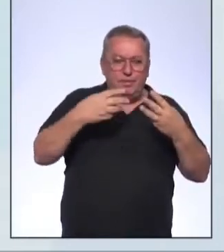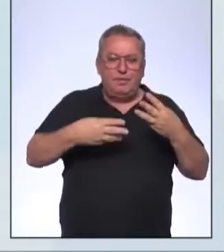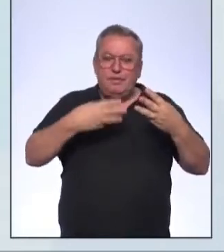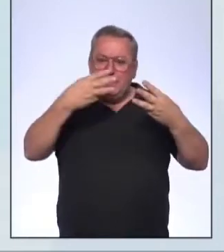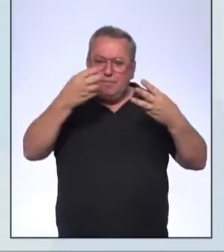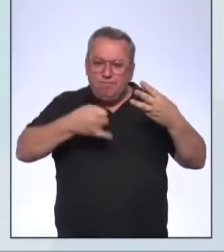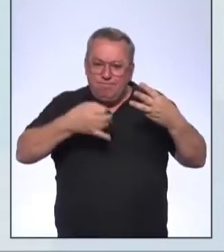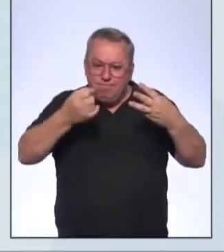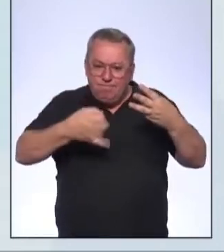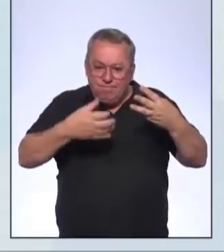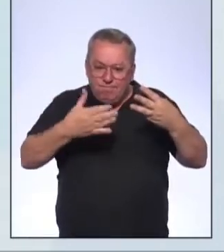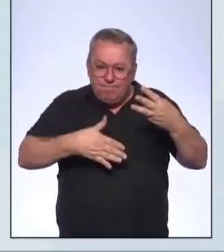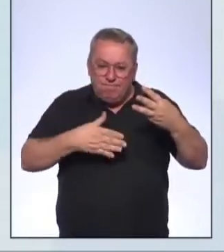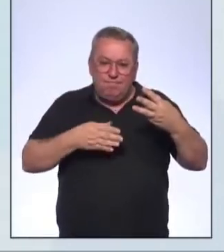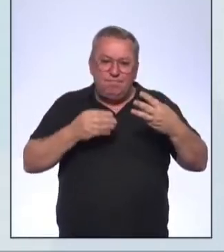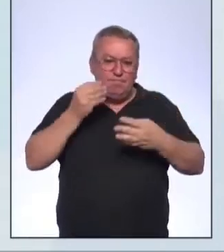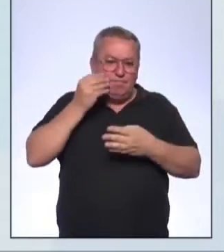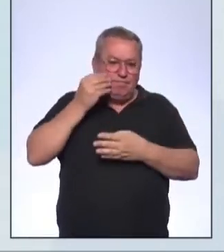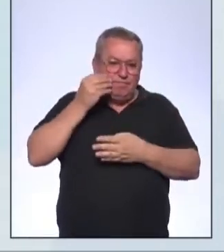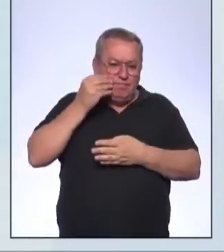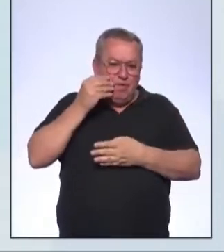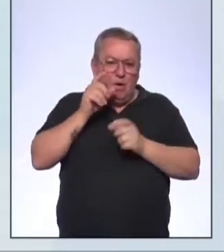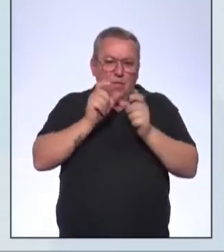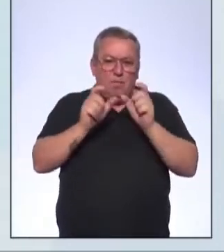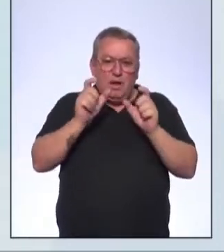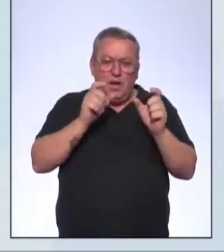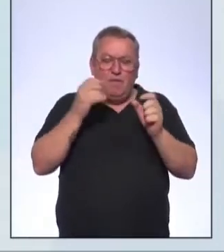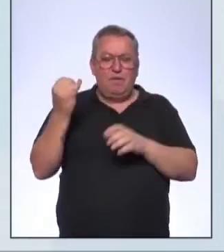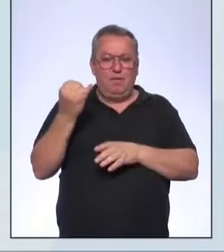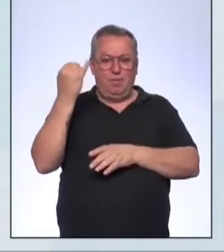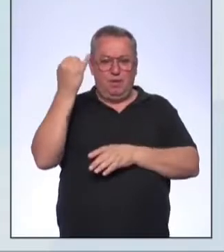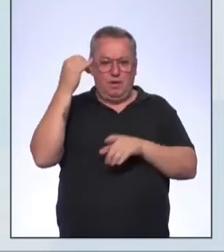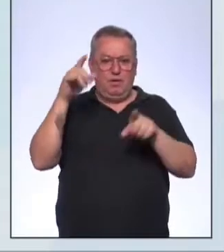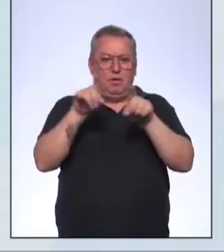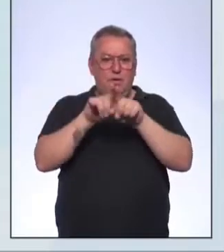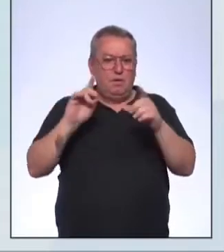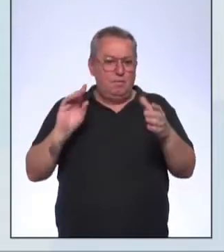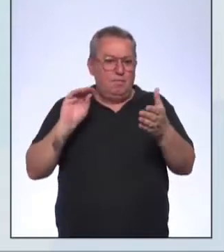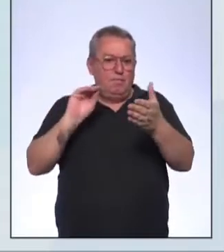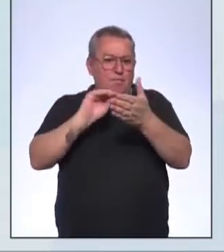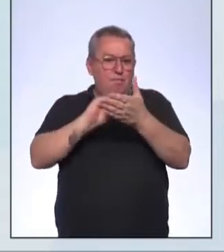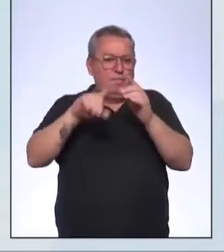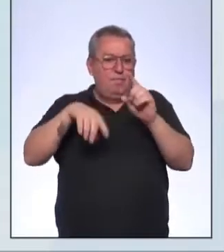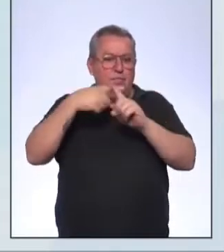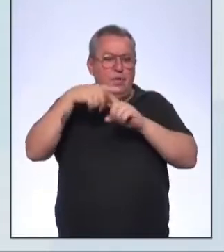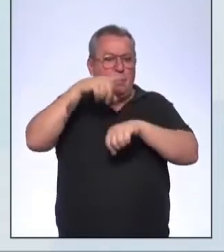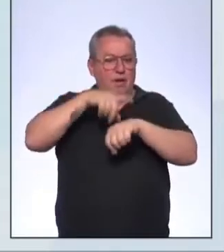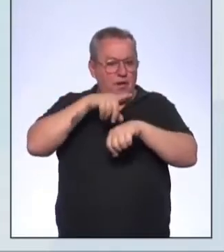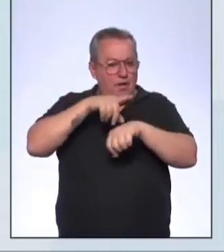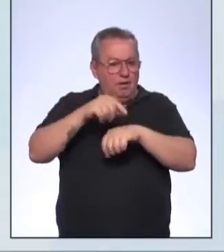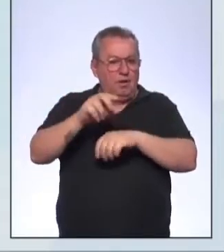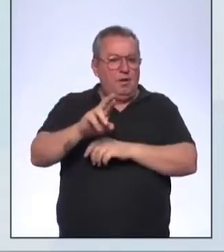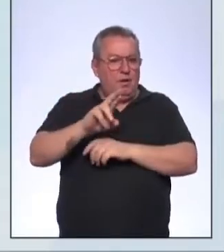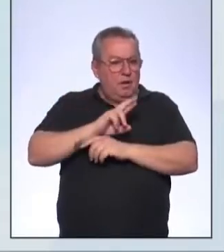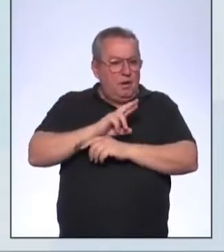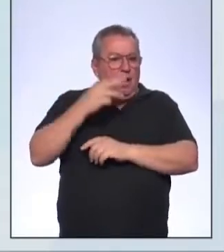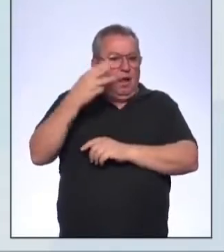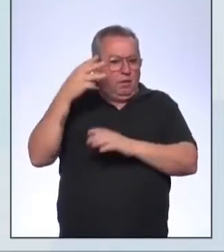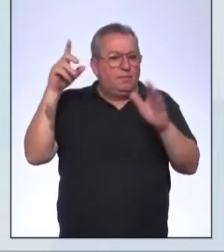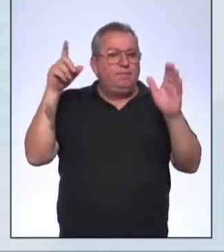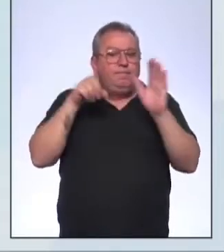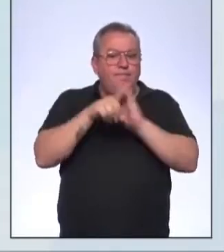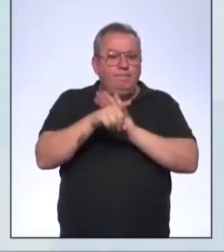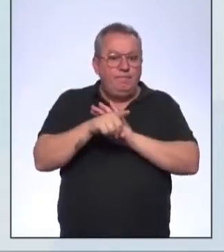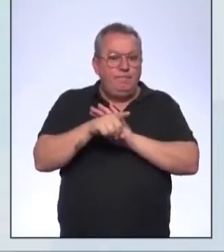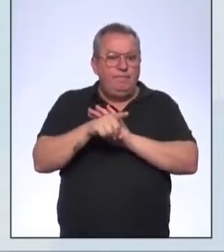função social tentem colocar achar as palavras-chave né Mônica isso pra vocês terem mais tempo para isso para responder às três